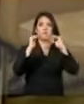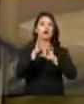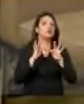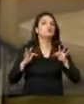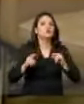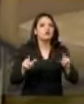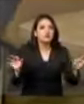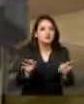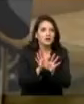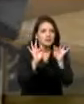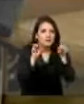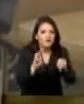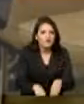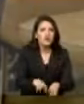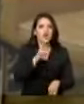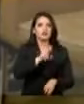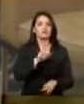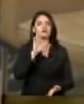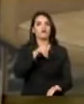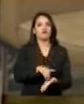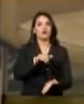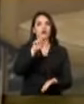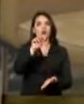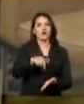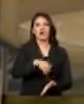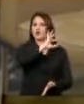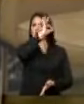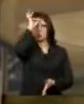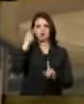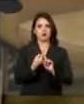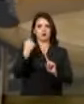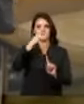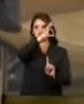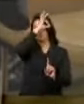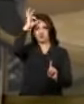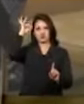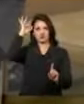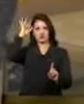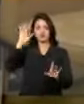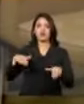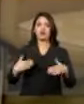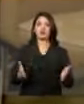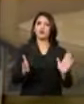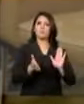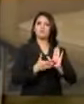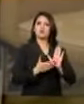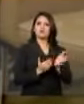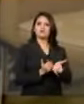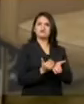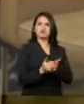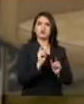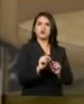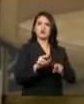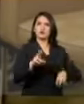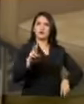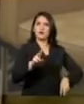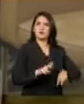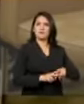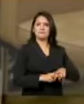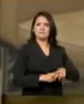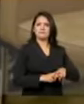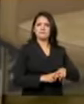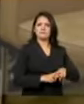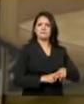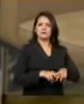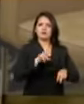início, rejeitando aquela ideia, aquela proposta originária de que a execução da pena se